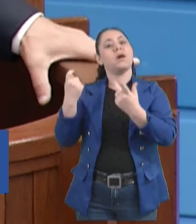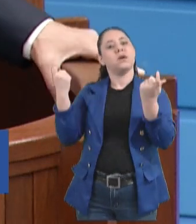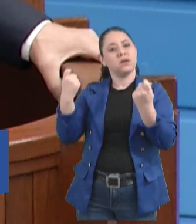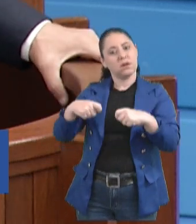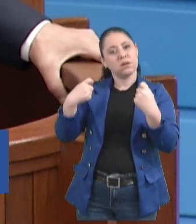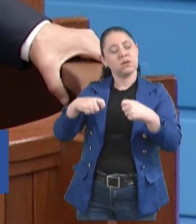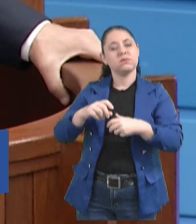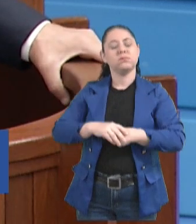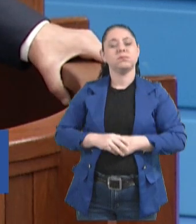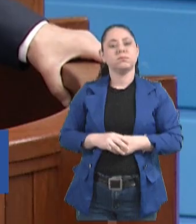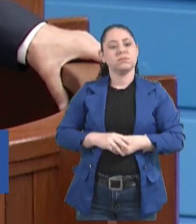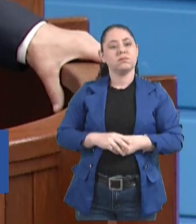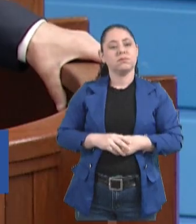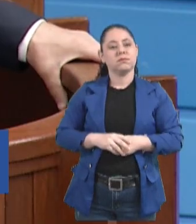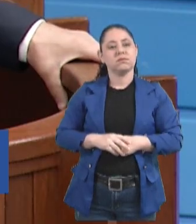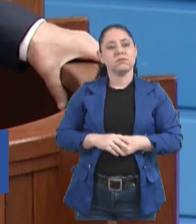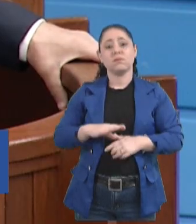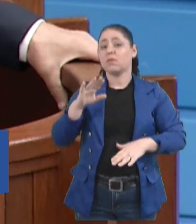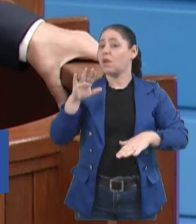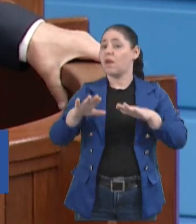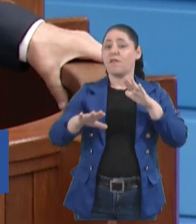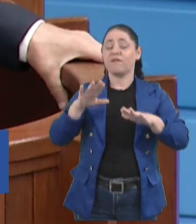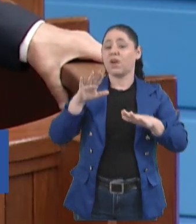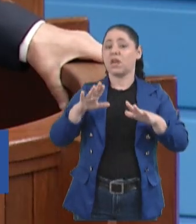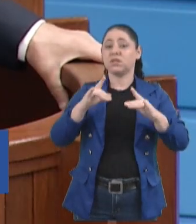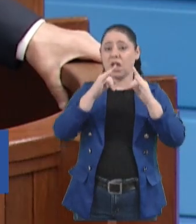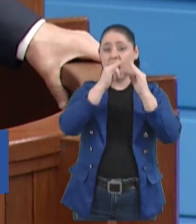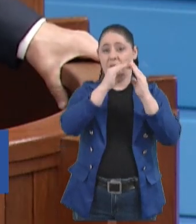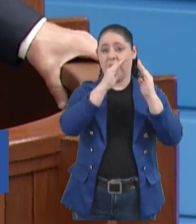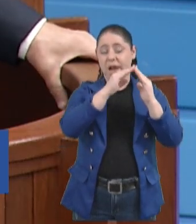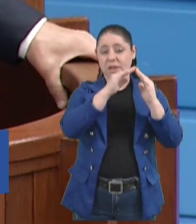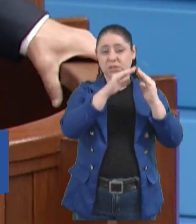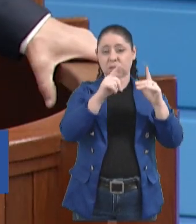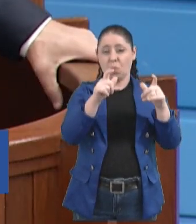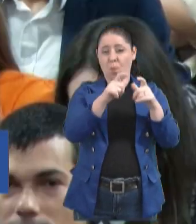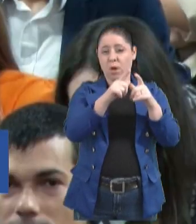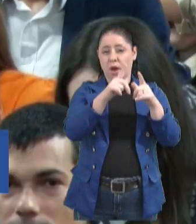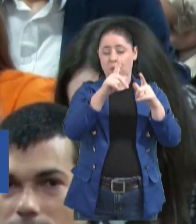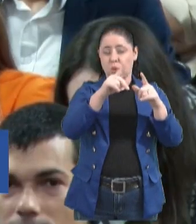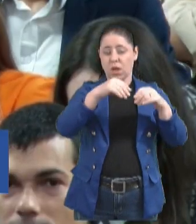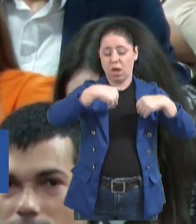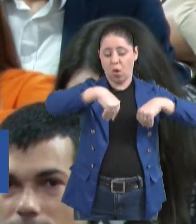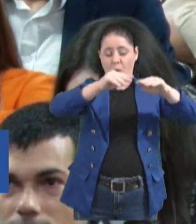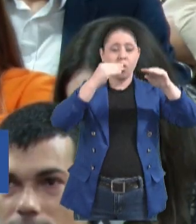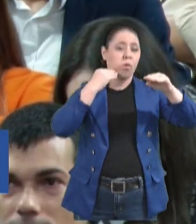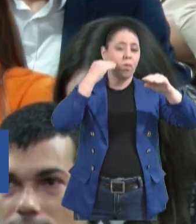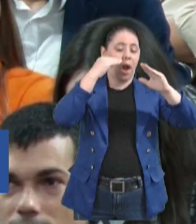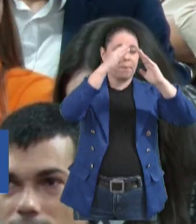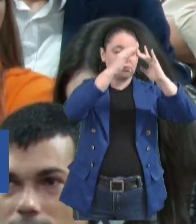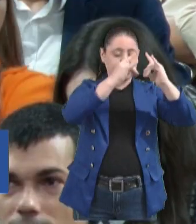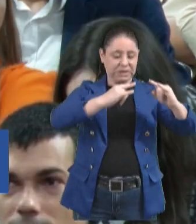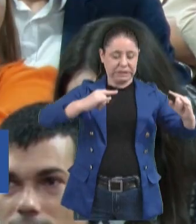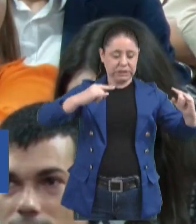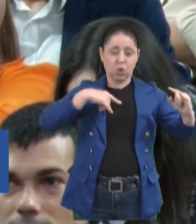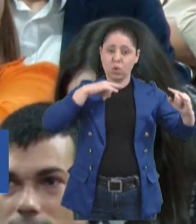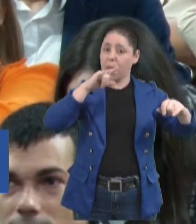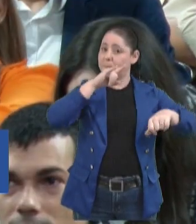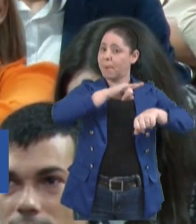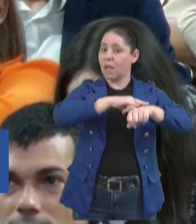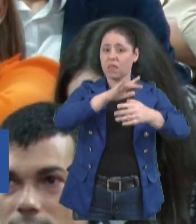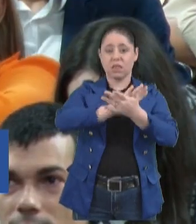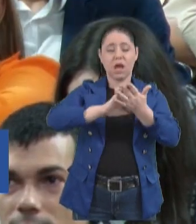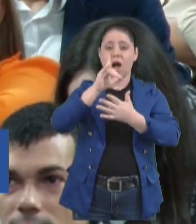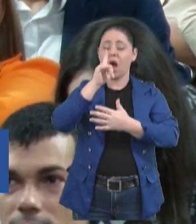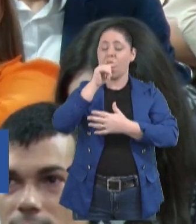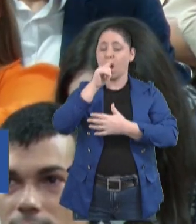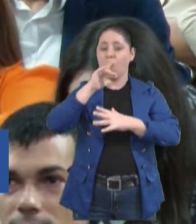pagar. E, às vezes, o alojamento é um barraco de lona, sem banheiro, sem